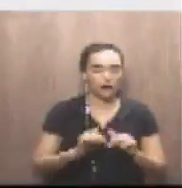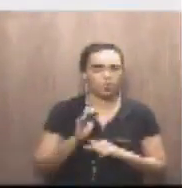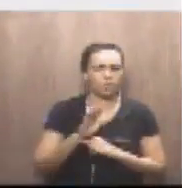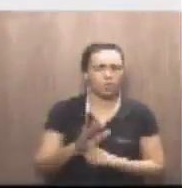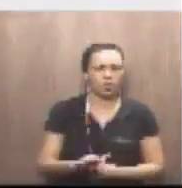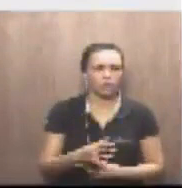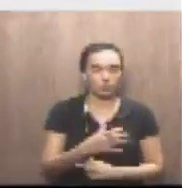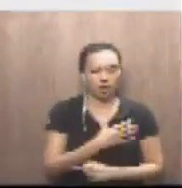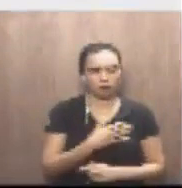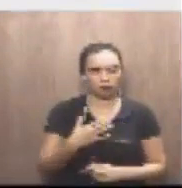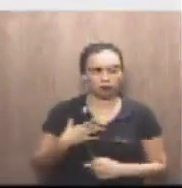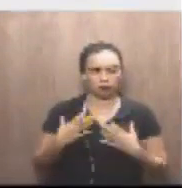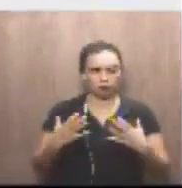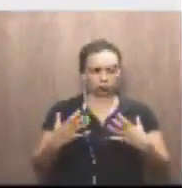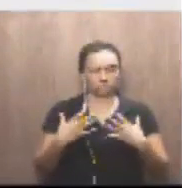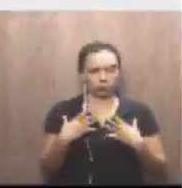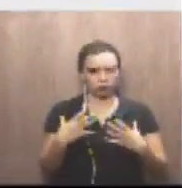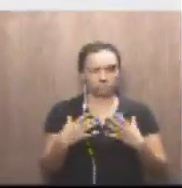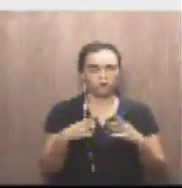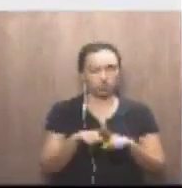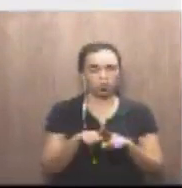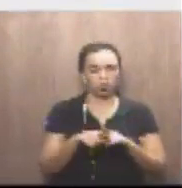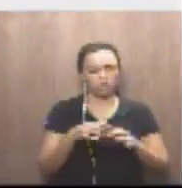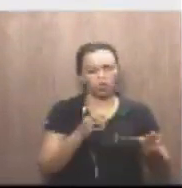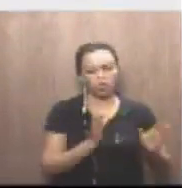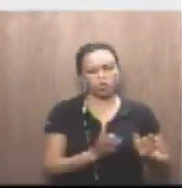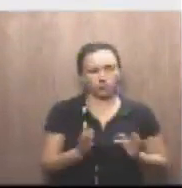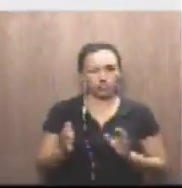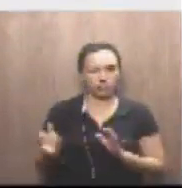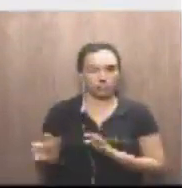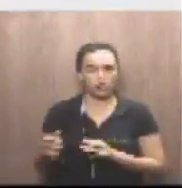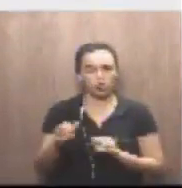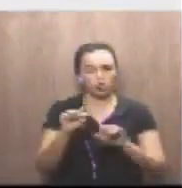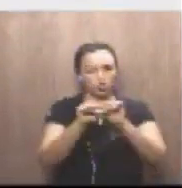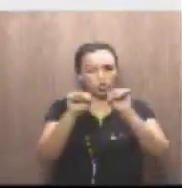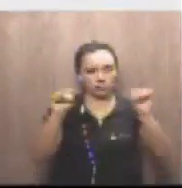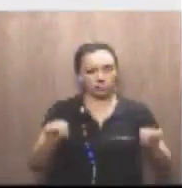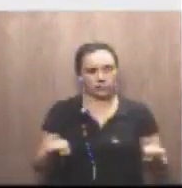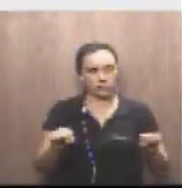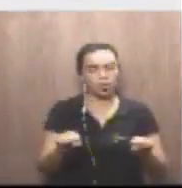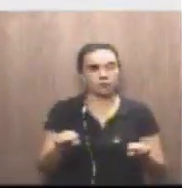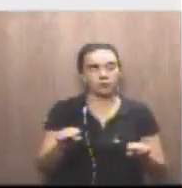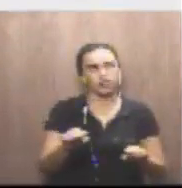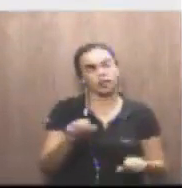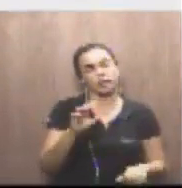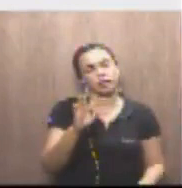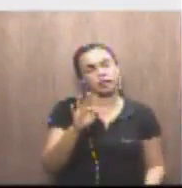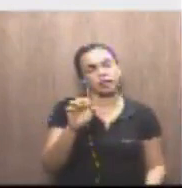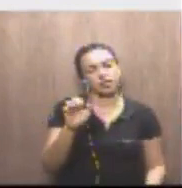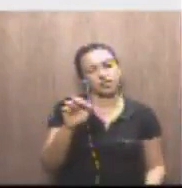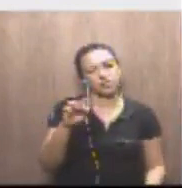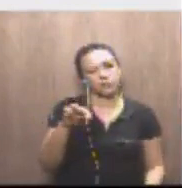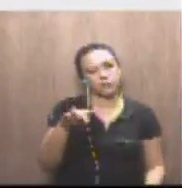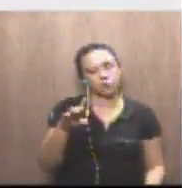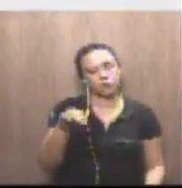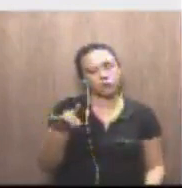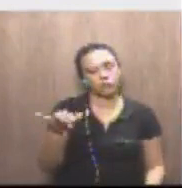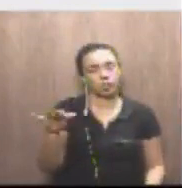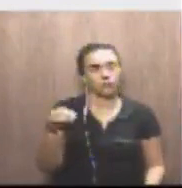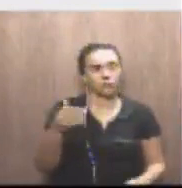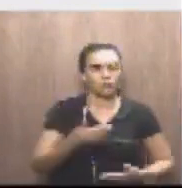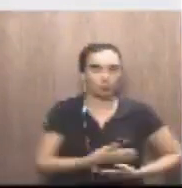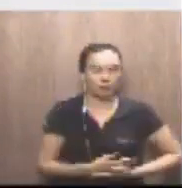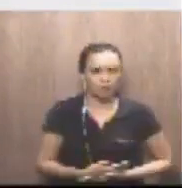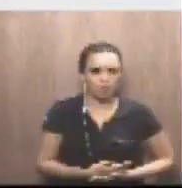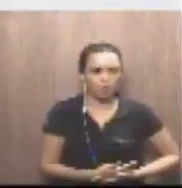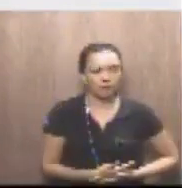amadurecer os pulmões e regular o sistema termogênico do recém-nascido. Olha para você ver a perfeição